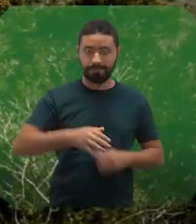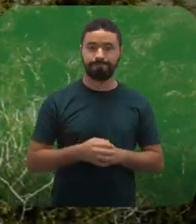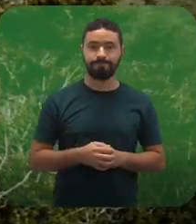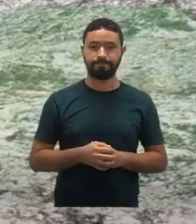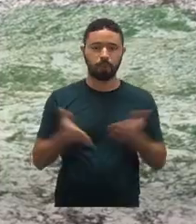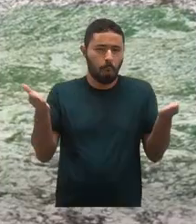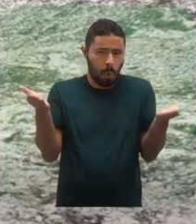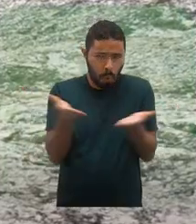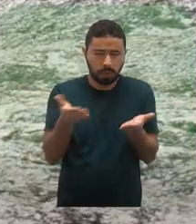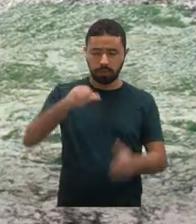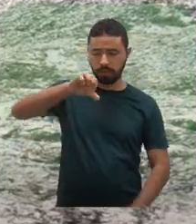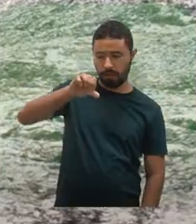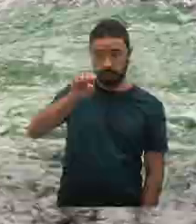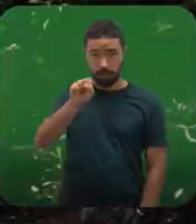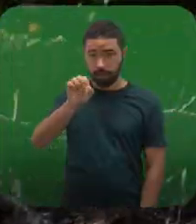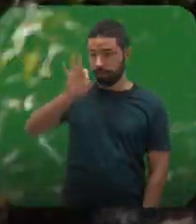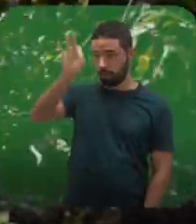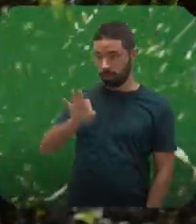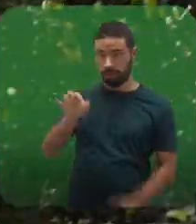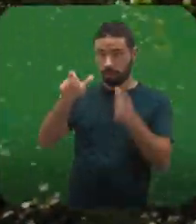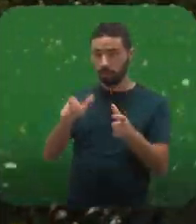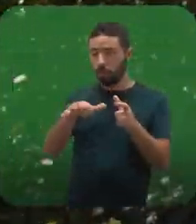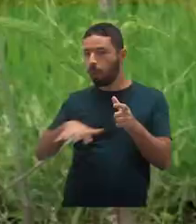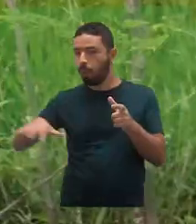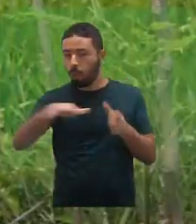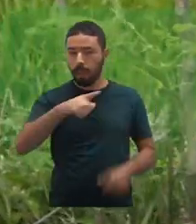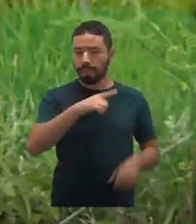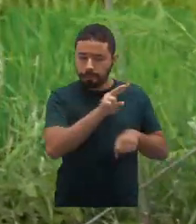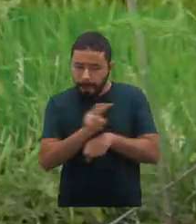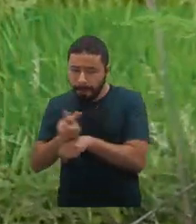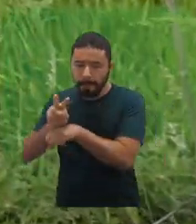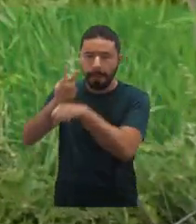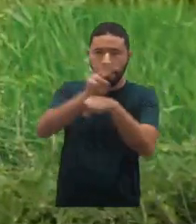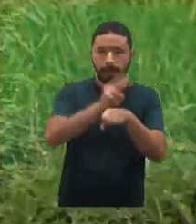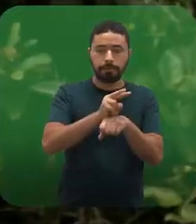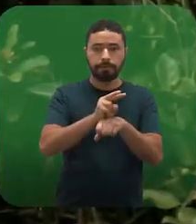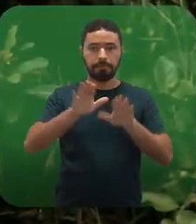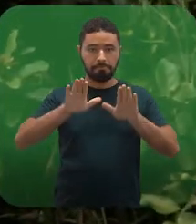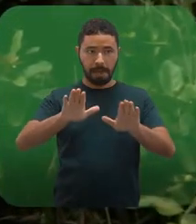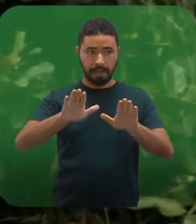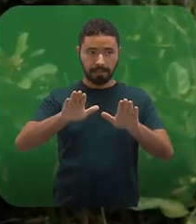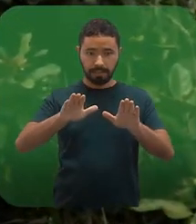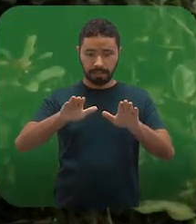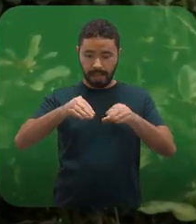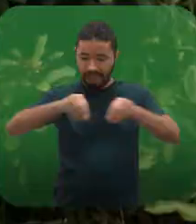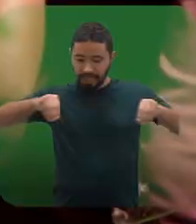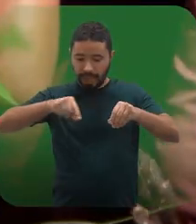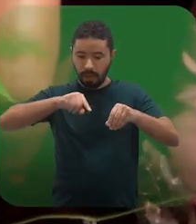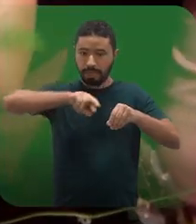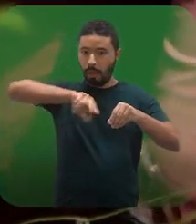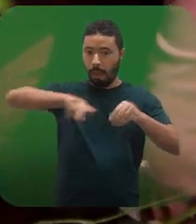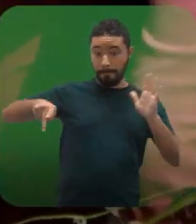do nosso território está demarcado. Mas a gente não tem a terra como propriedade, a gente tem a terra como